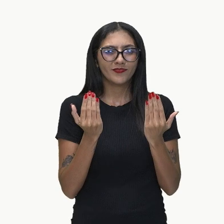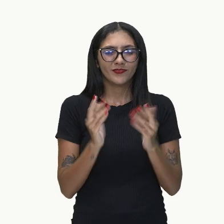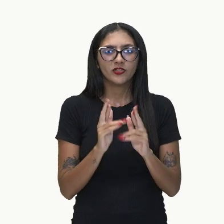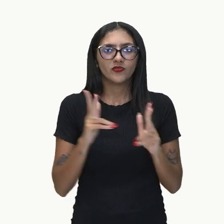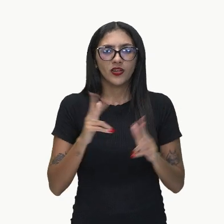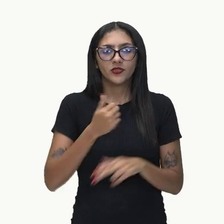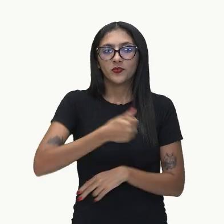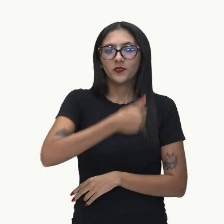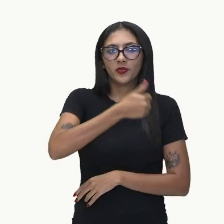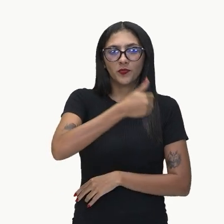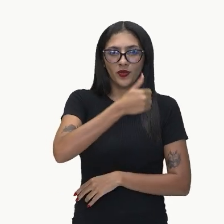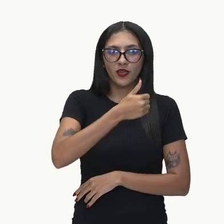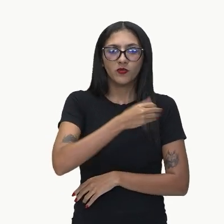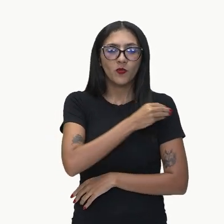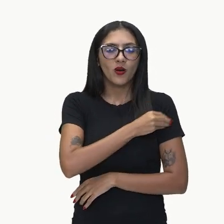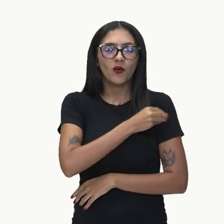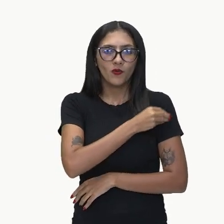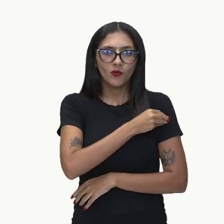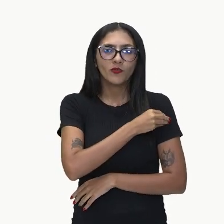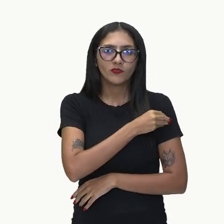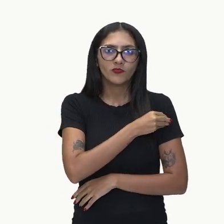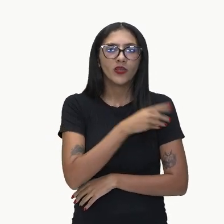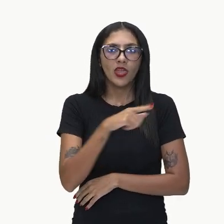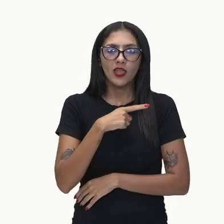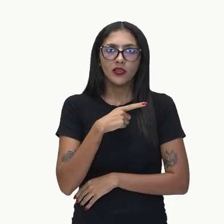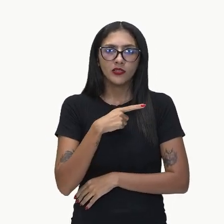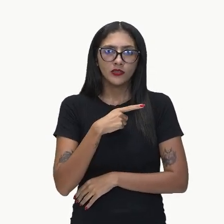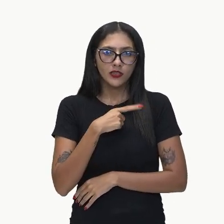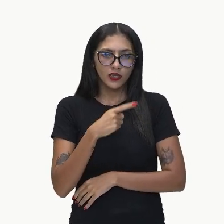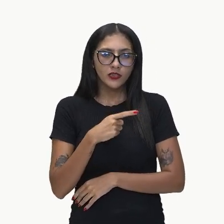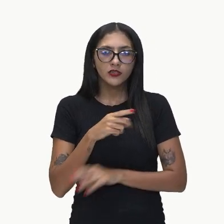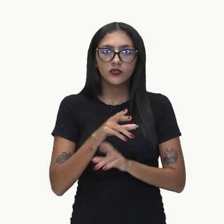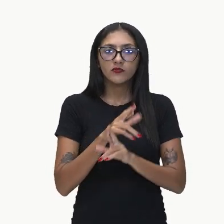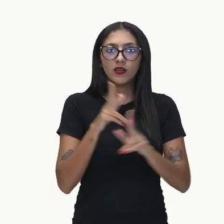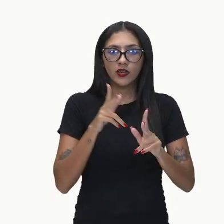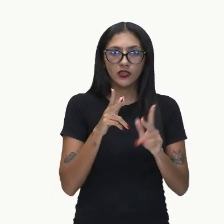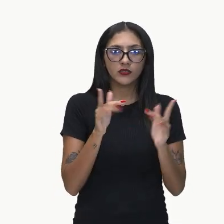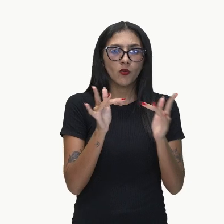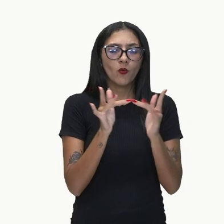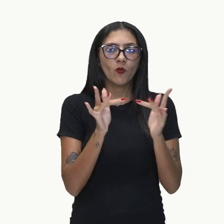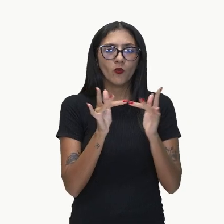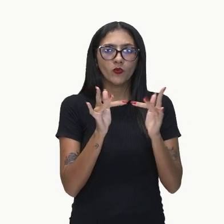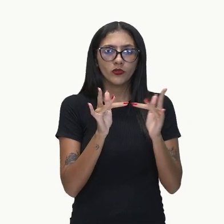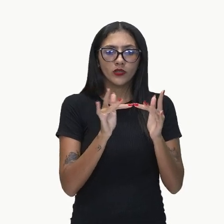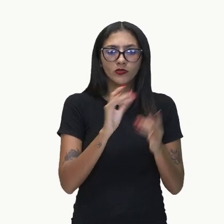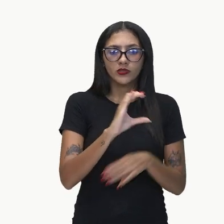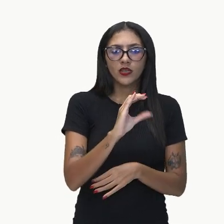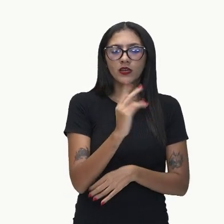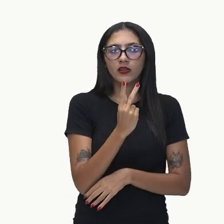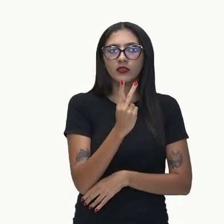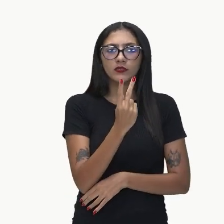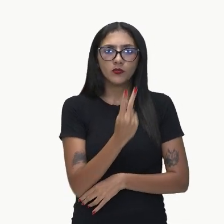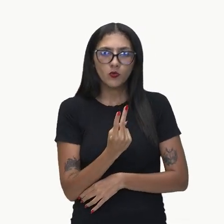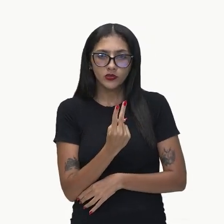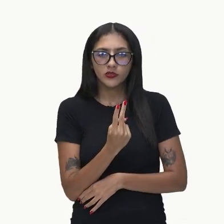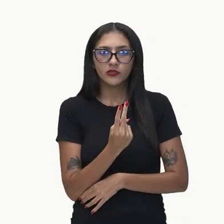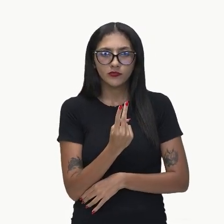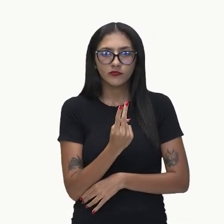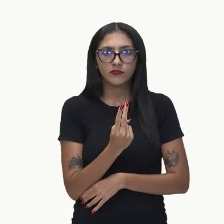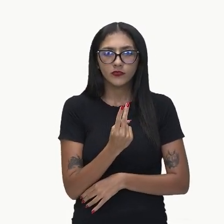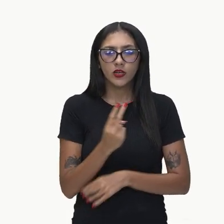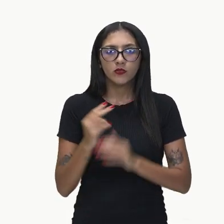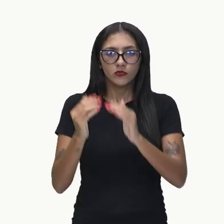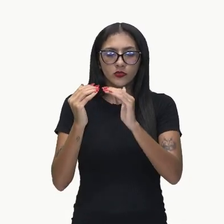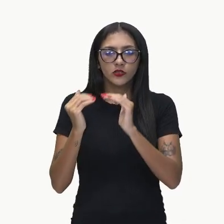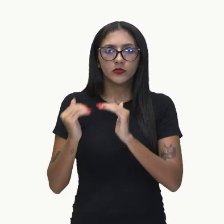álcool? A hidroxila está ligada diretamente a um carbono saturado. E o que é